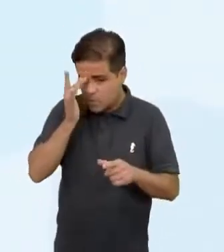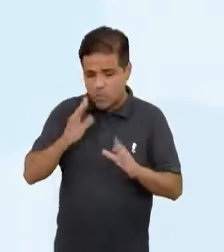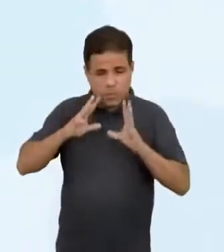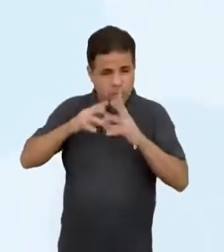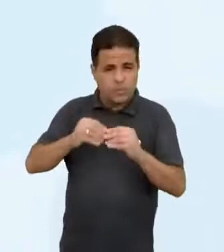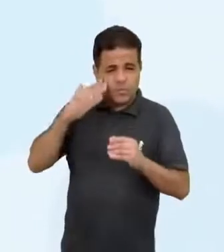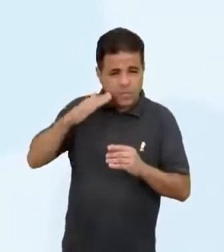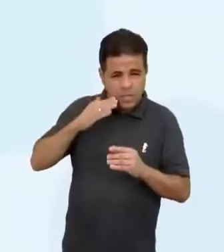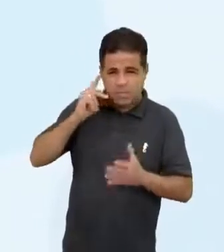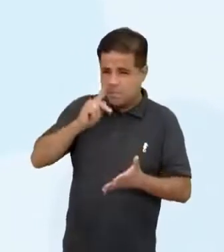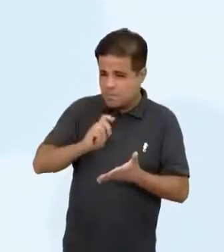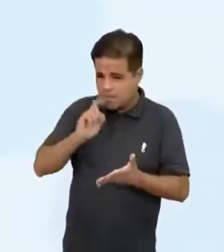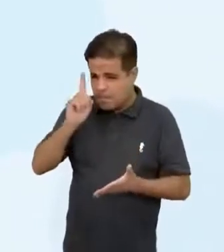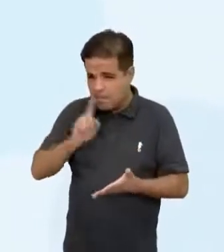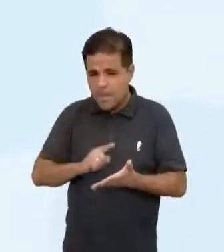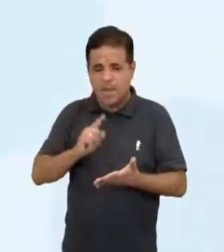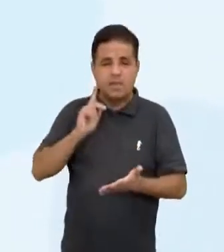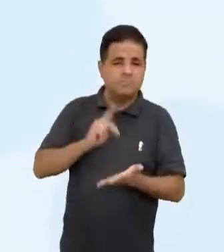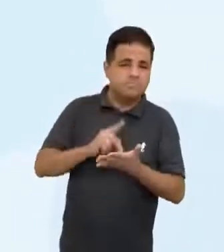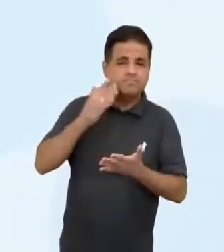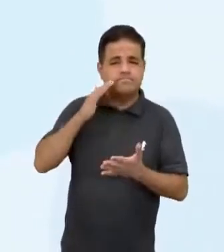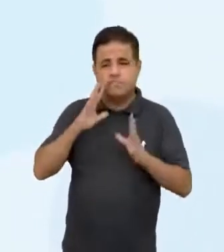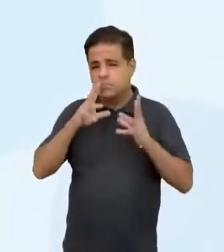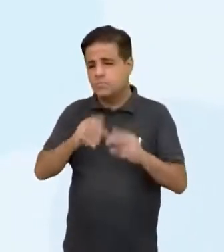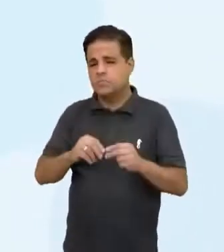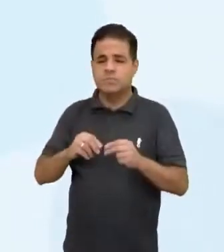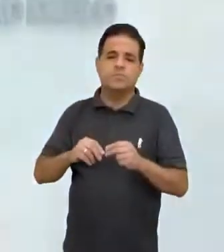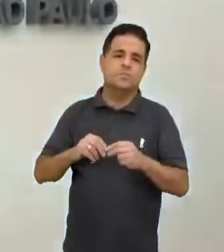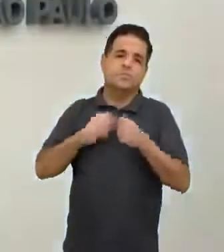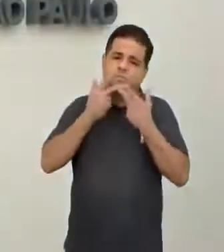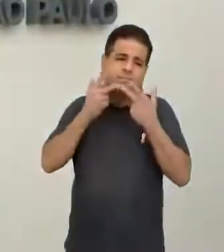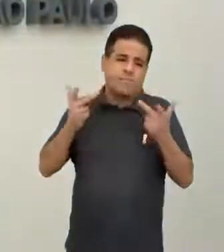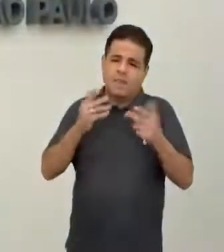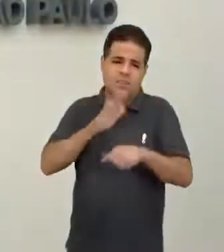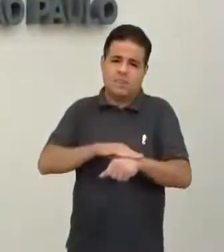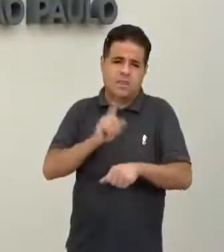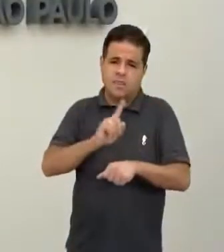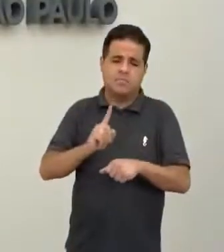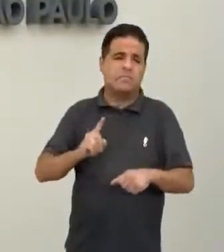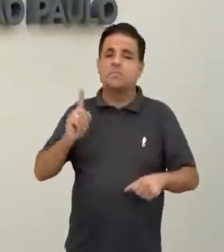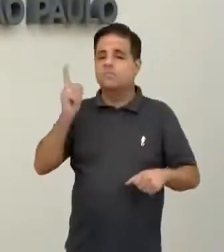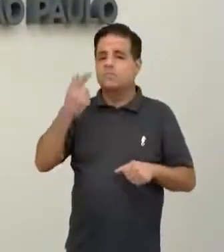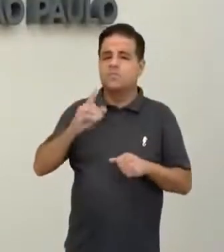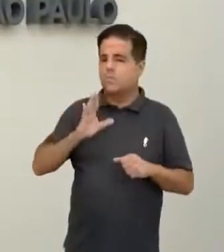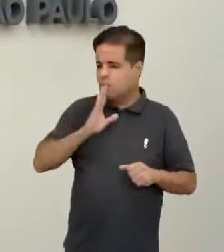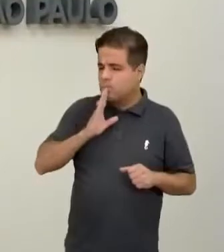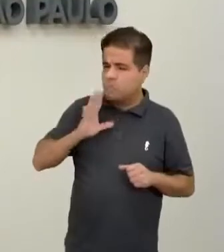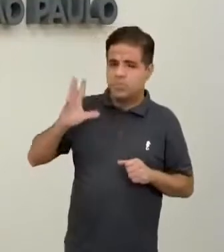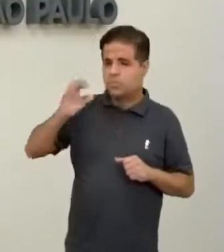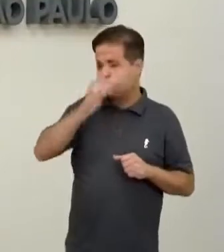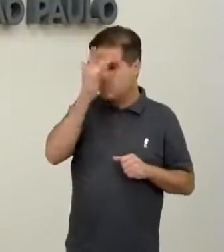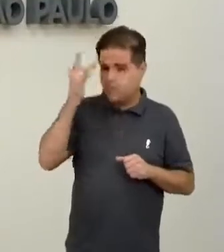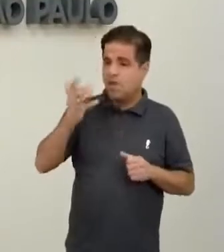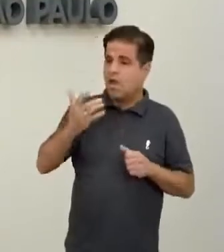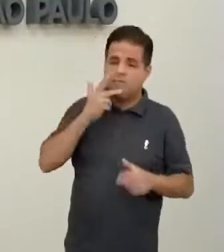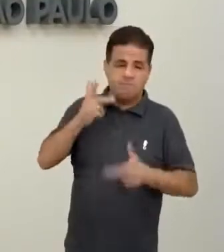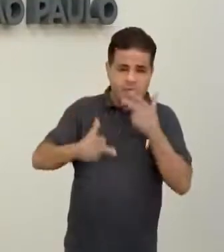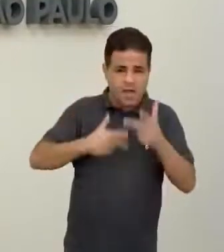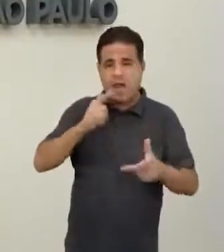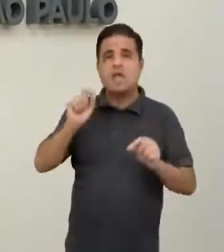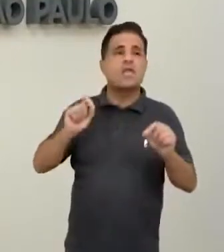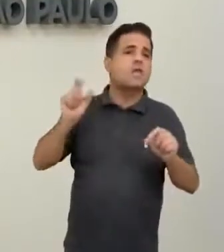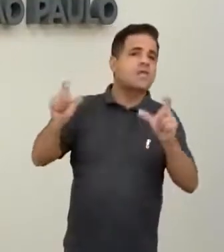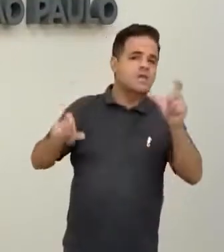tudo ao pé da letra? Não precisa de tempo nessa, porque eu sei que eles vão mandar um monte. Então, conhece alguém que leva tudo ao pé da letra? Quer falar aí